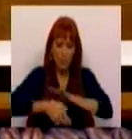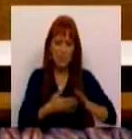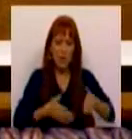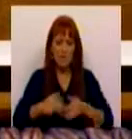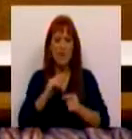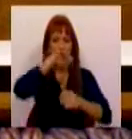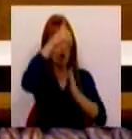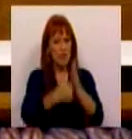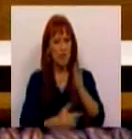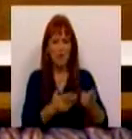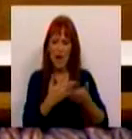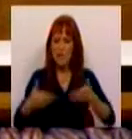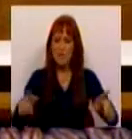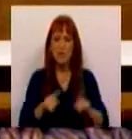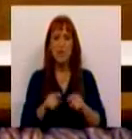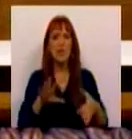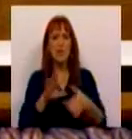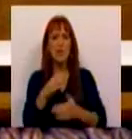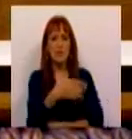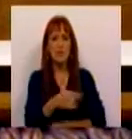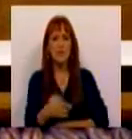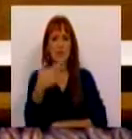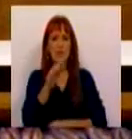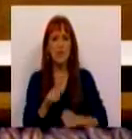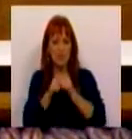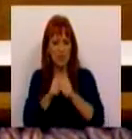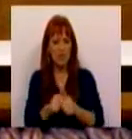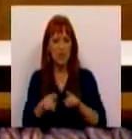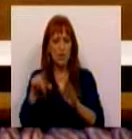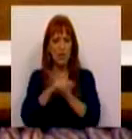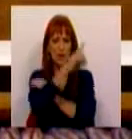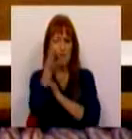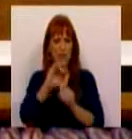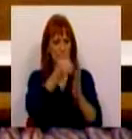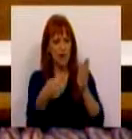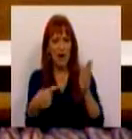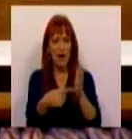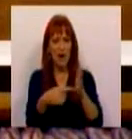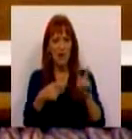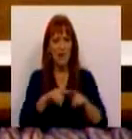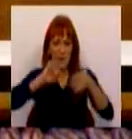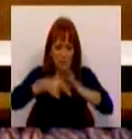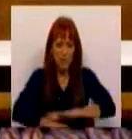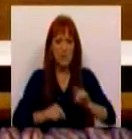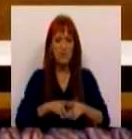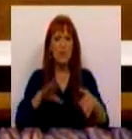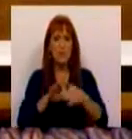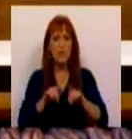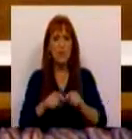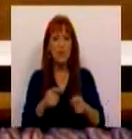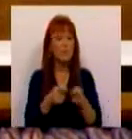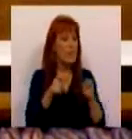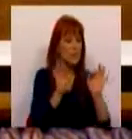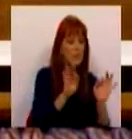caminho constitucional aberto em 76, dando pleno cumprimento ao artigo 6º da Constituição, aprofundando a via da